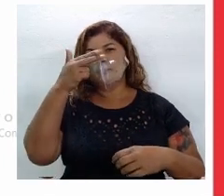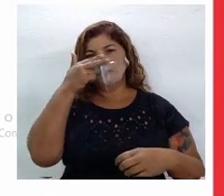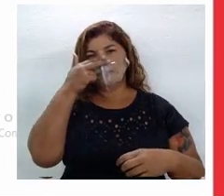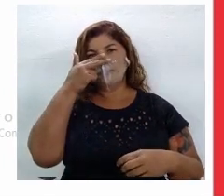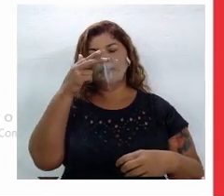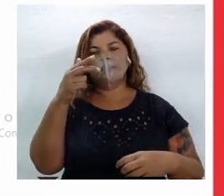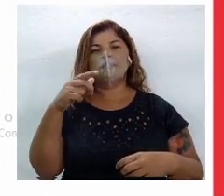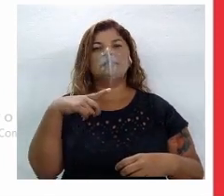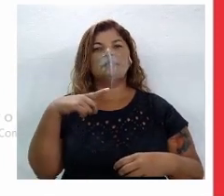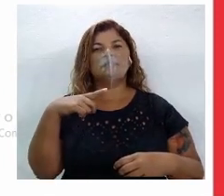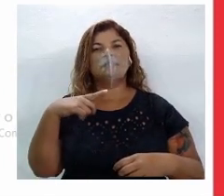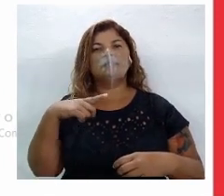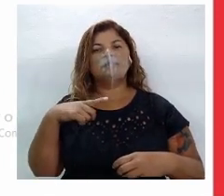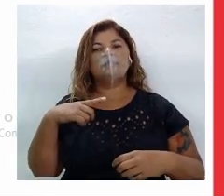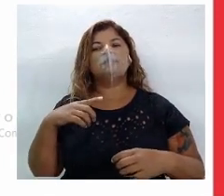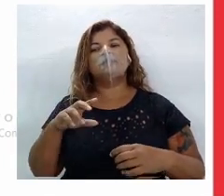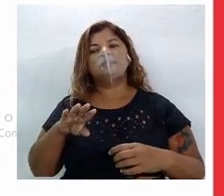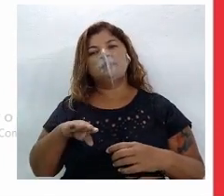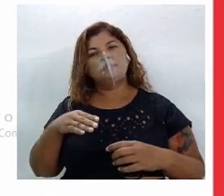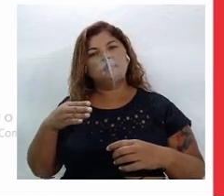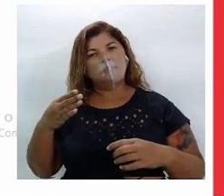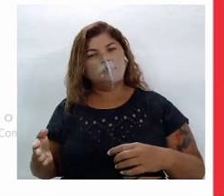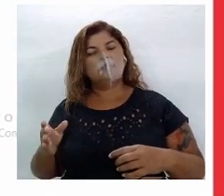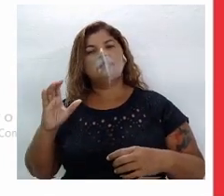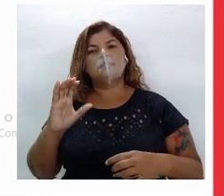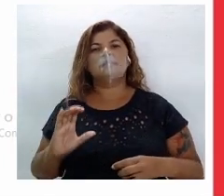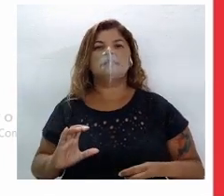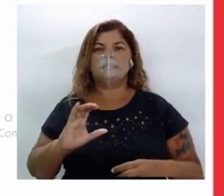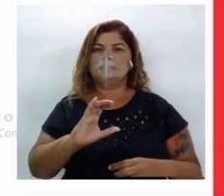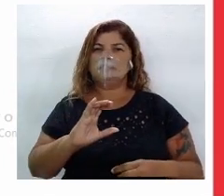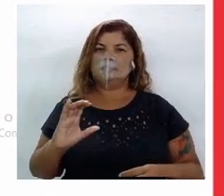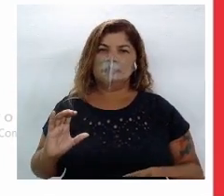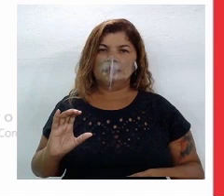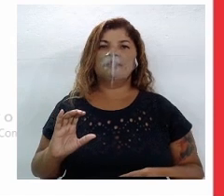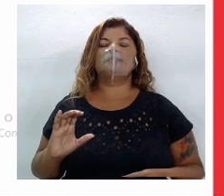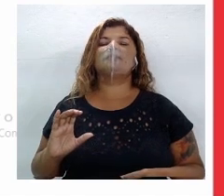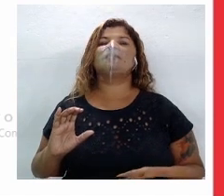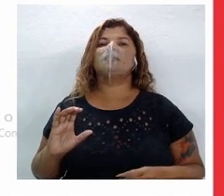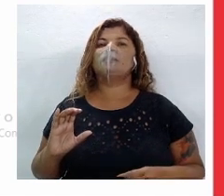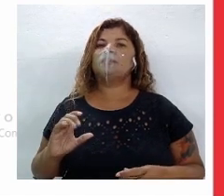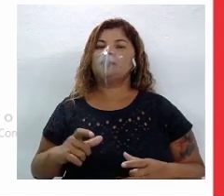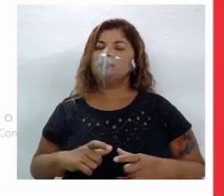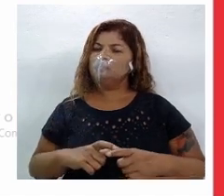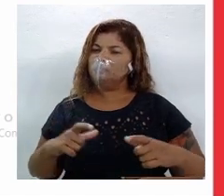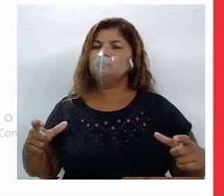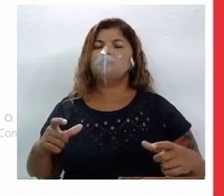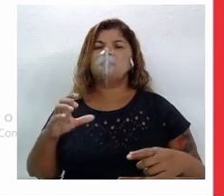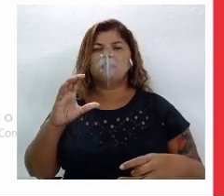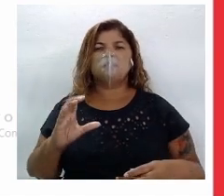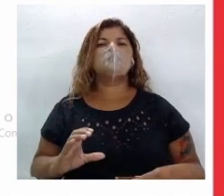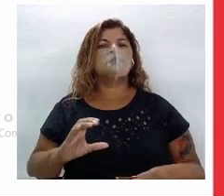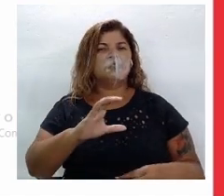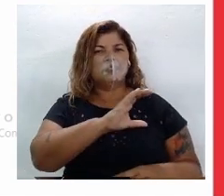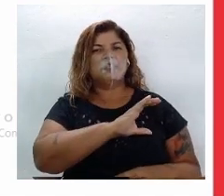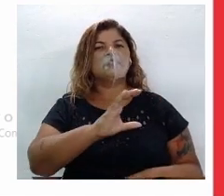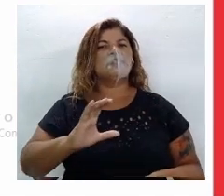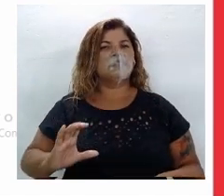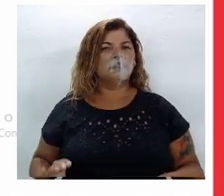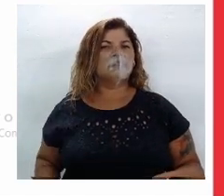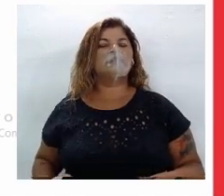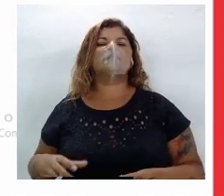O protestantismo é, ao lado do catolicismo, um dos grandes ramos do